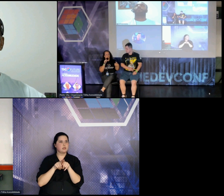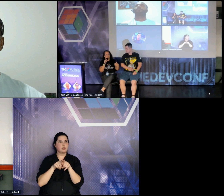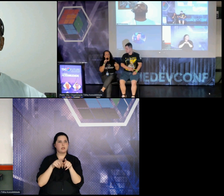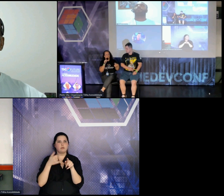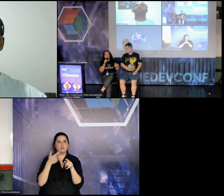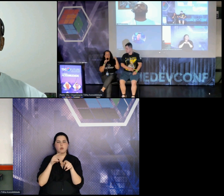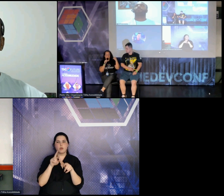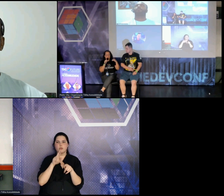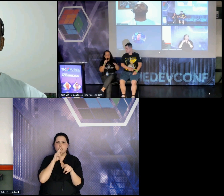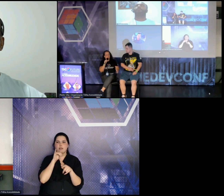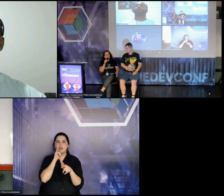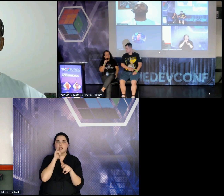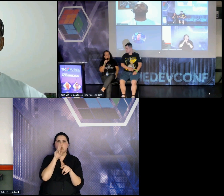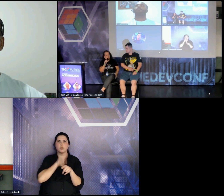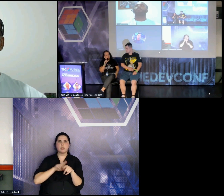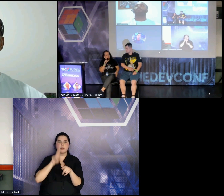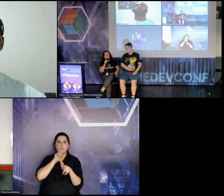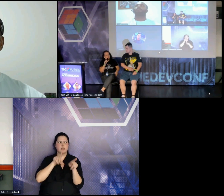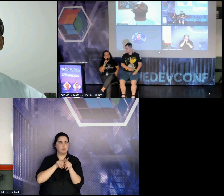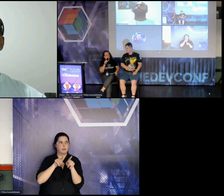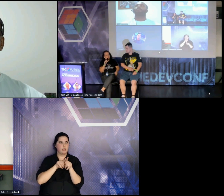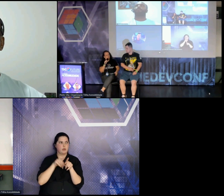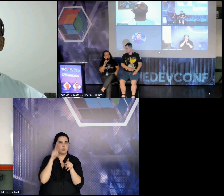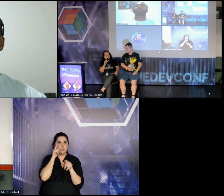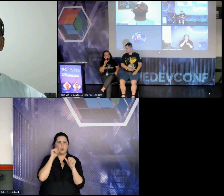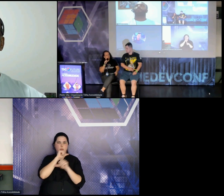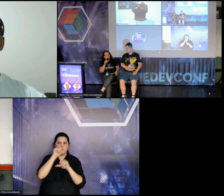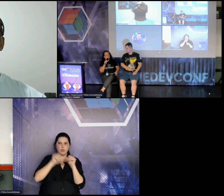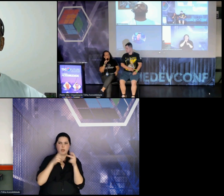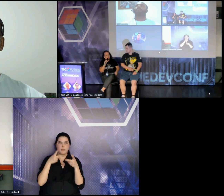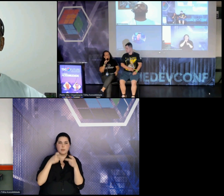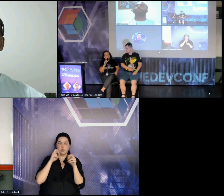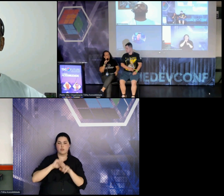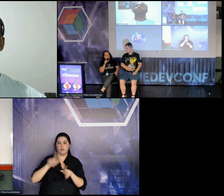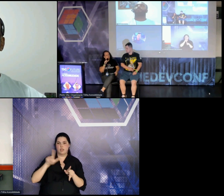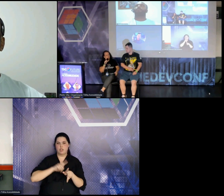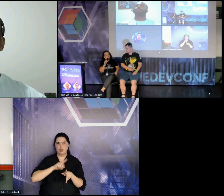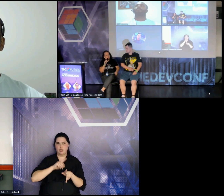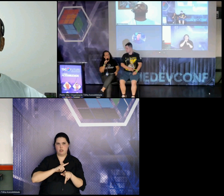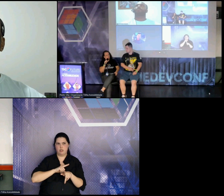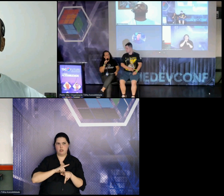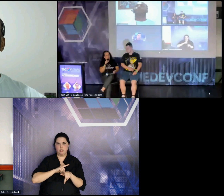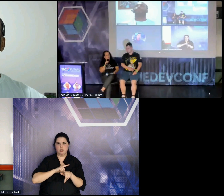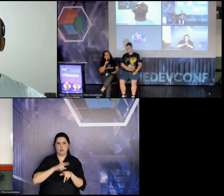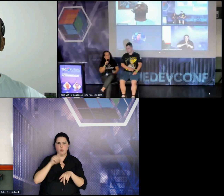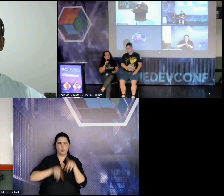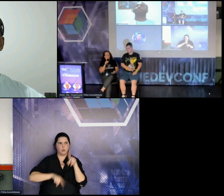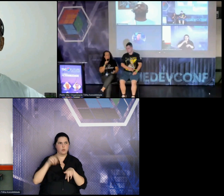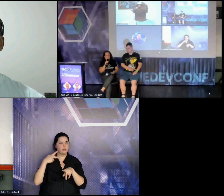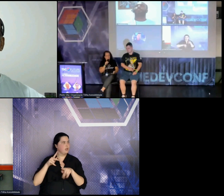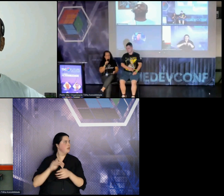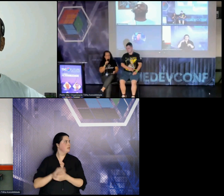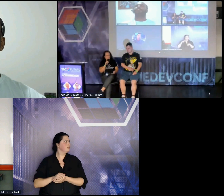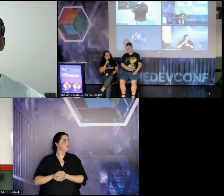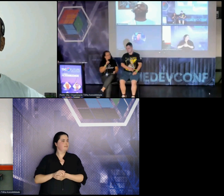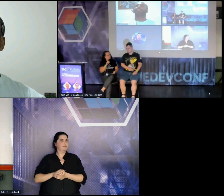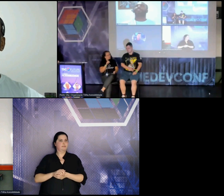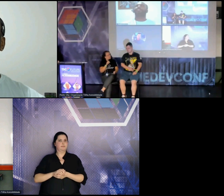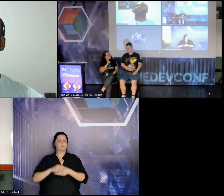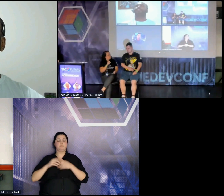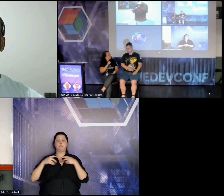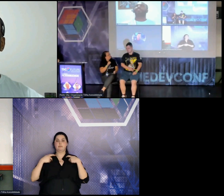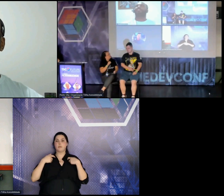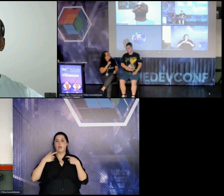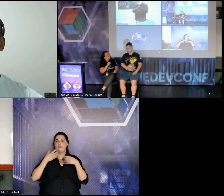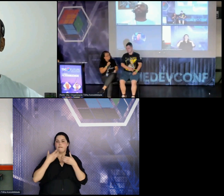usabilidade. Ali mesmo ela já começou a fazer modificações e perceber a diferença que ia fazer dentro do produto dela. E foi a vivência, né? Foi a